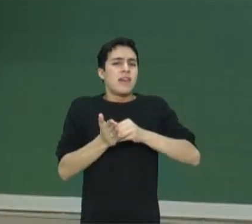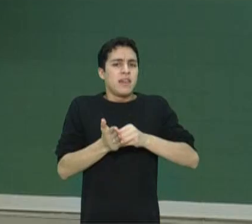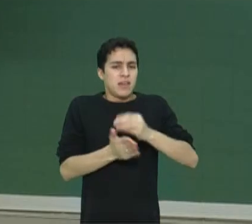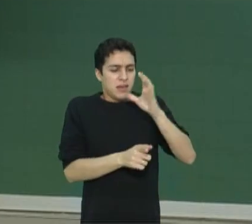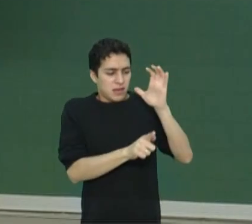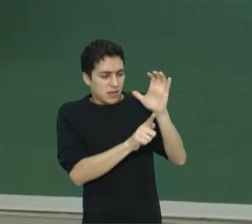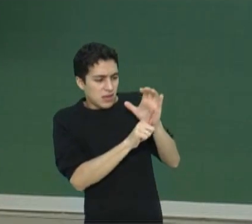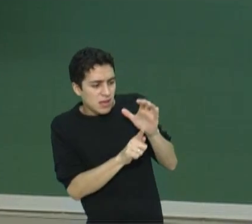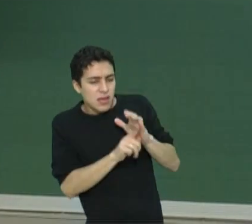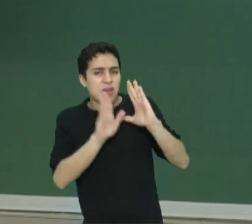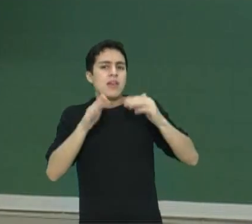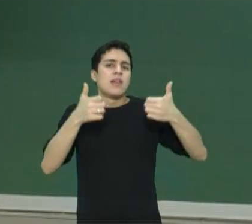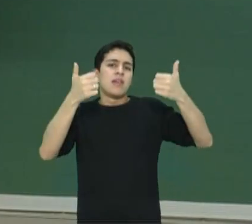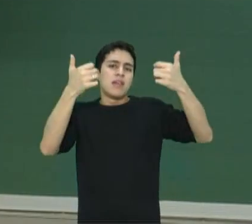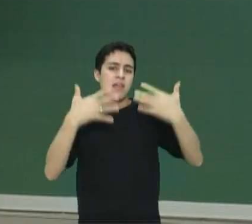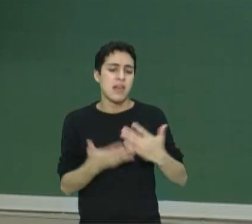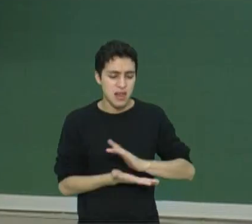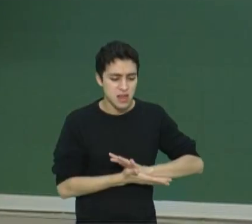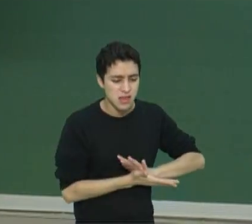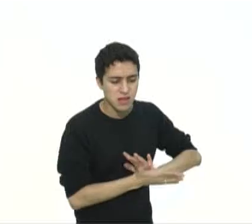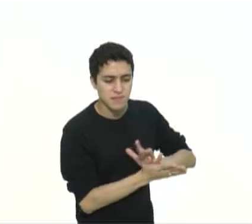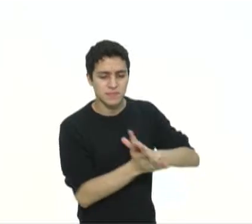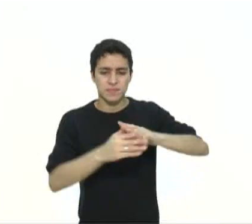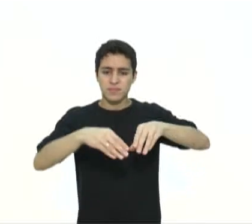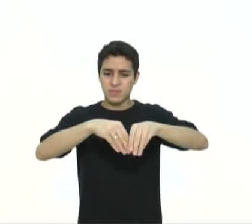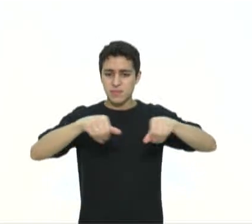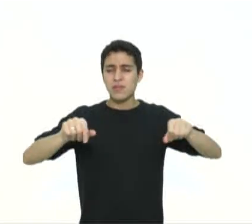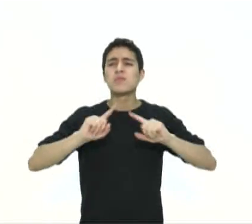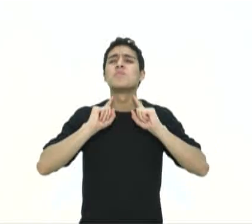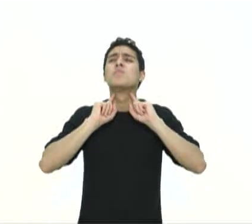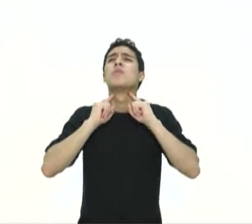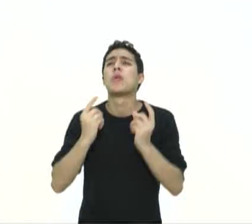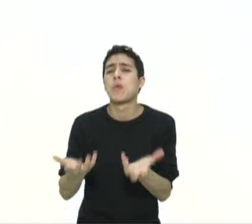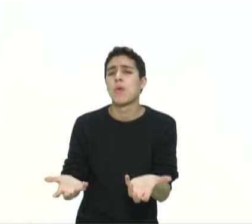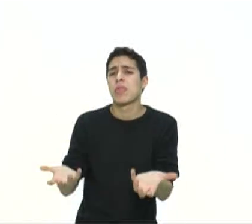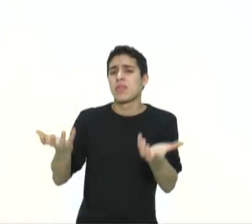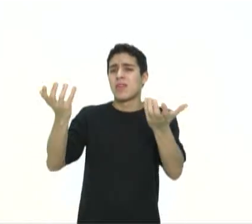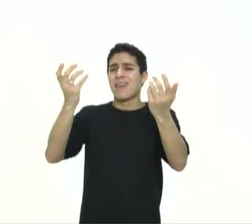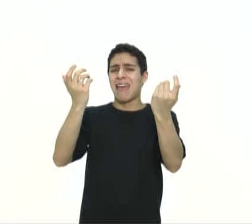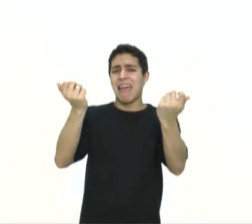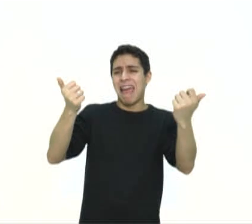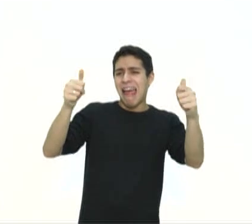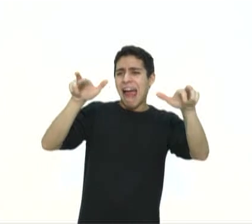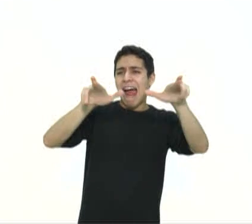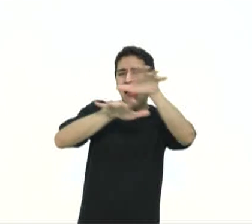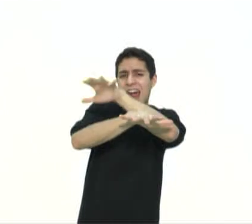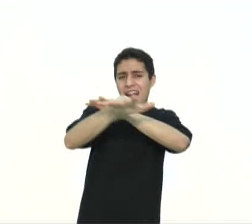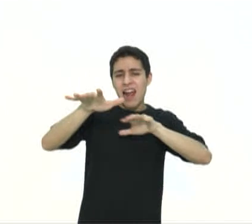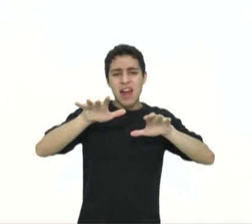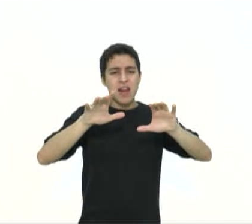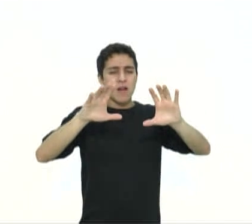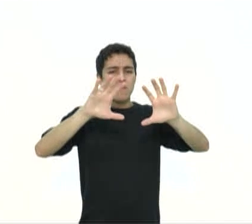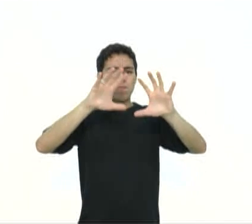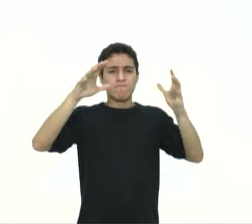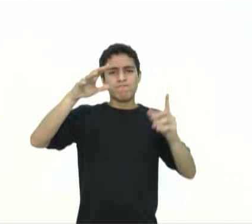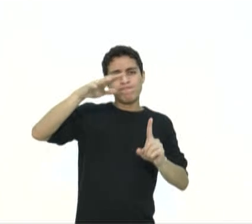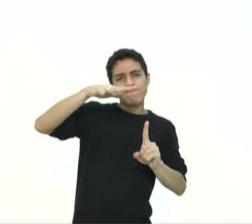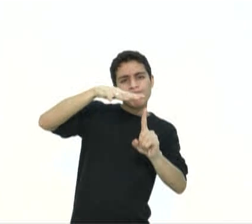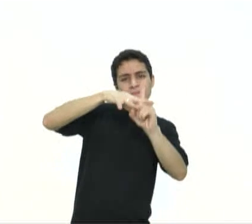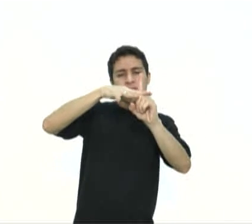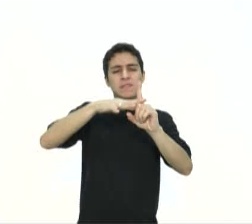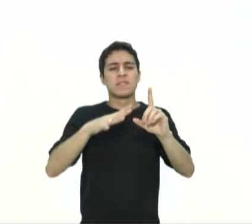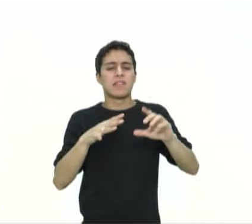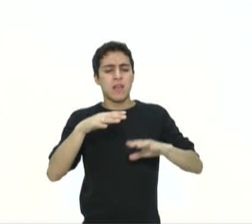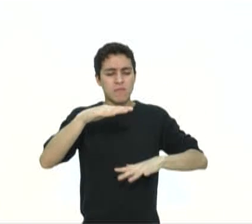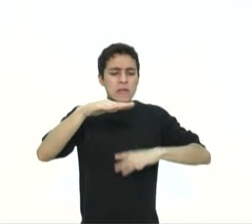já falou sobre esse em aulas anteriores é degradação do solo poluição atmosférica é buraco na camada de ozônio o efeito estufa